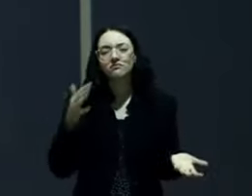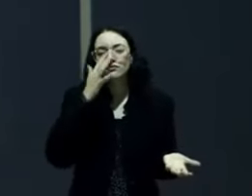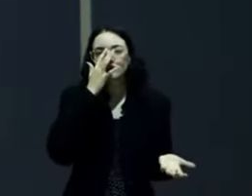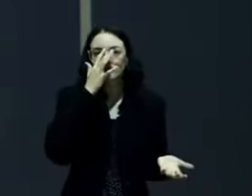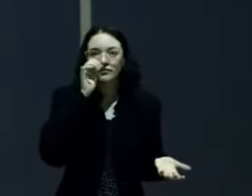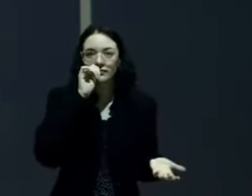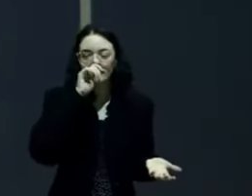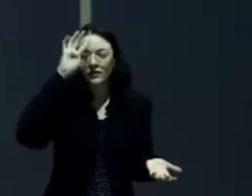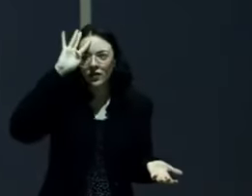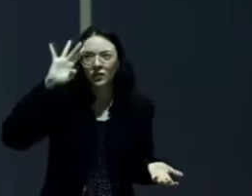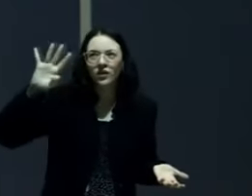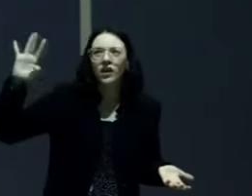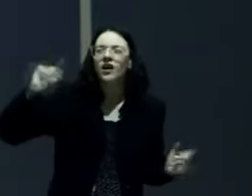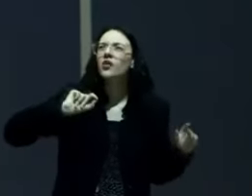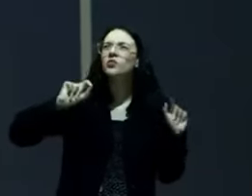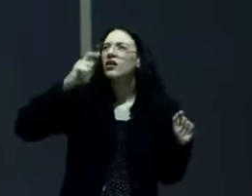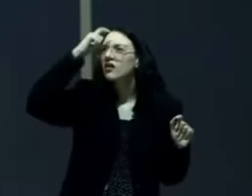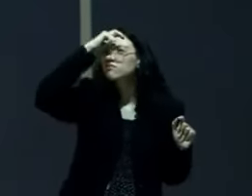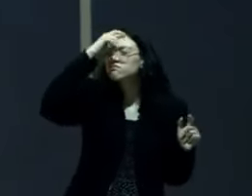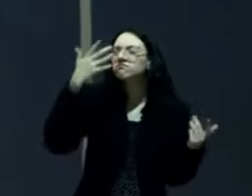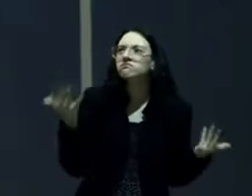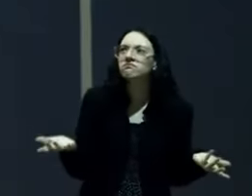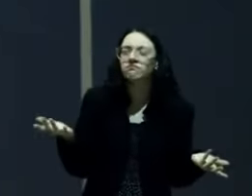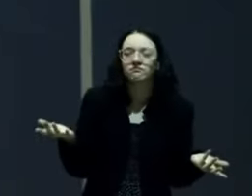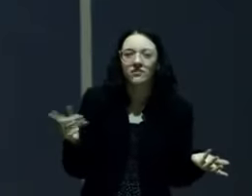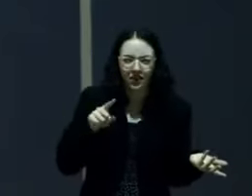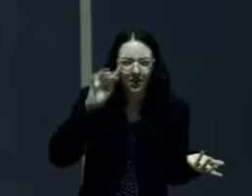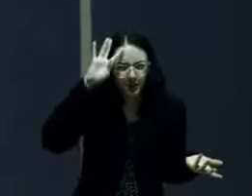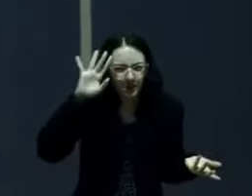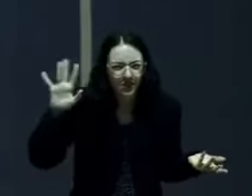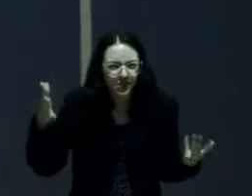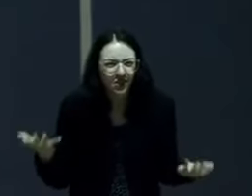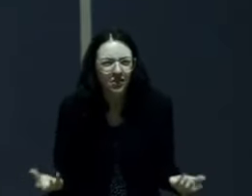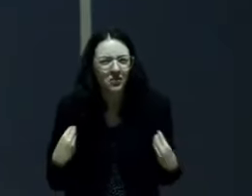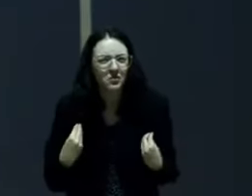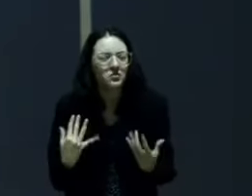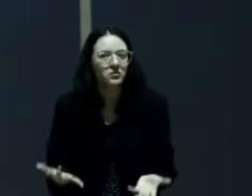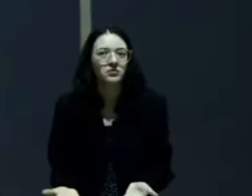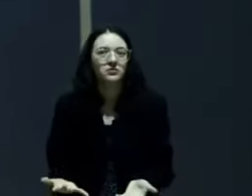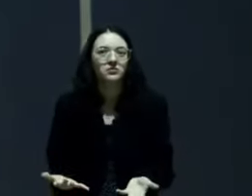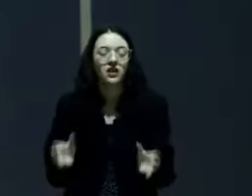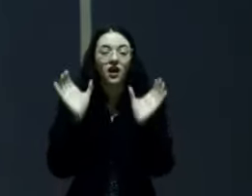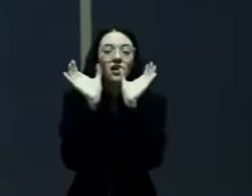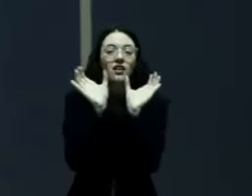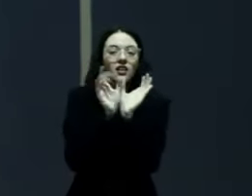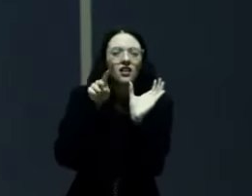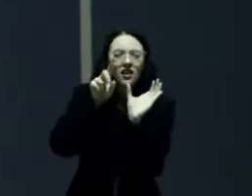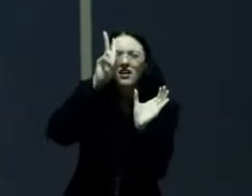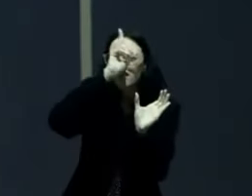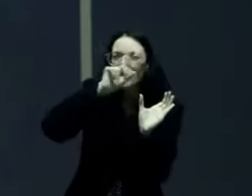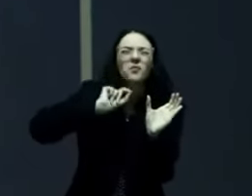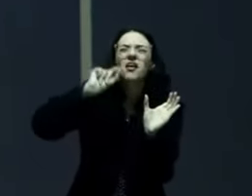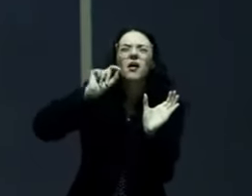Para a sua memória, o que você está fazendo aqui? Já parou para analisar isso? A ceia te lembra quem?